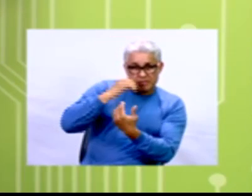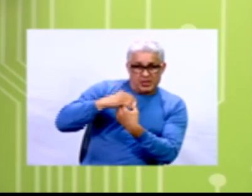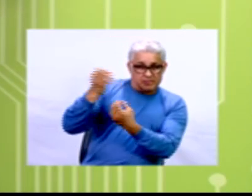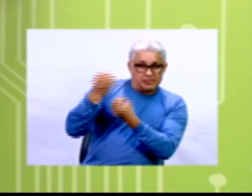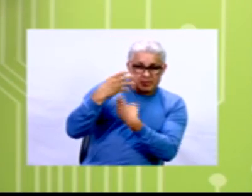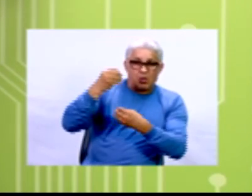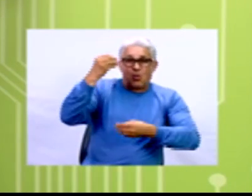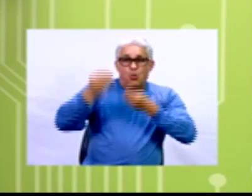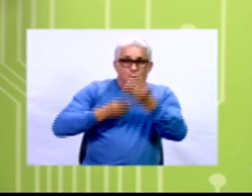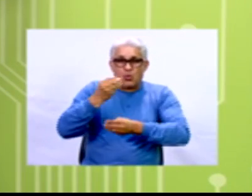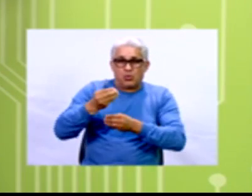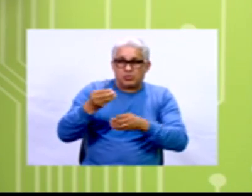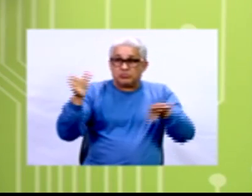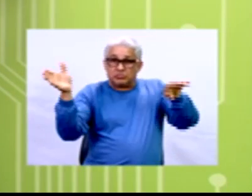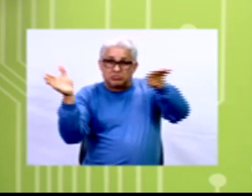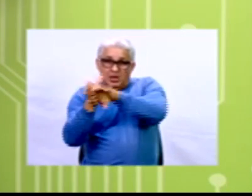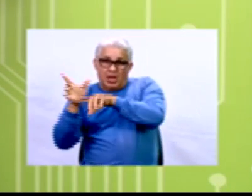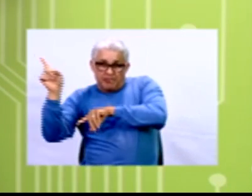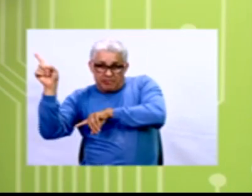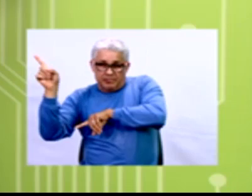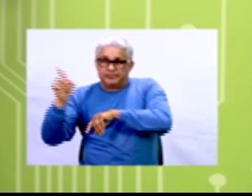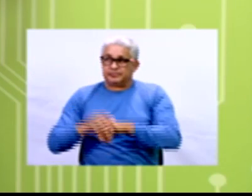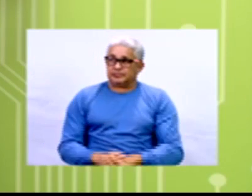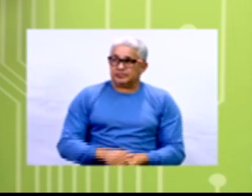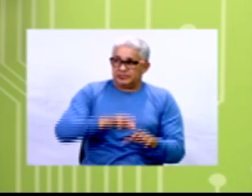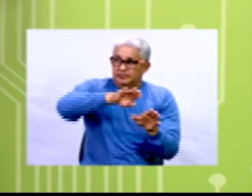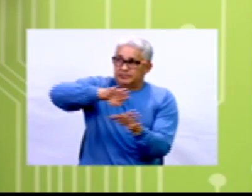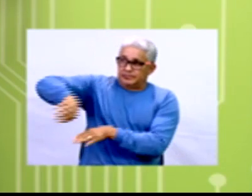isso também é um recurso multimídia.